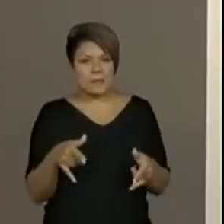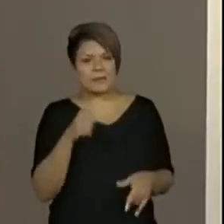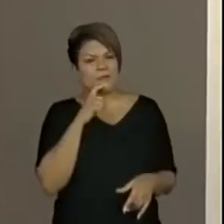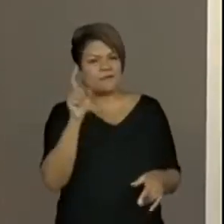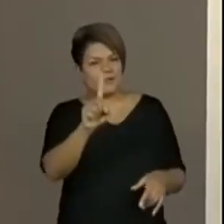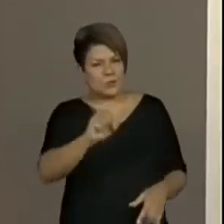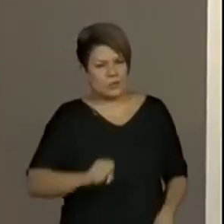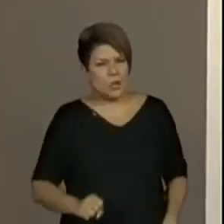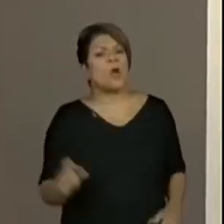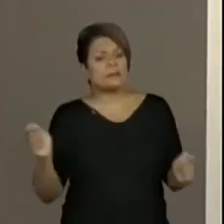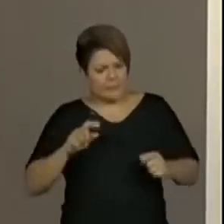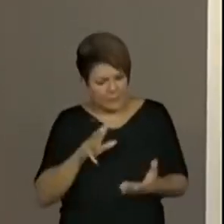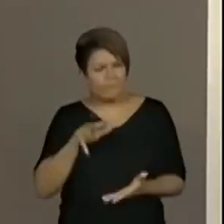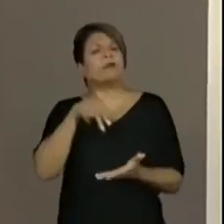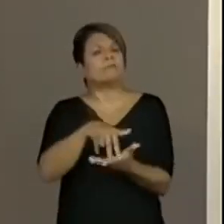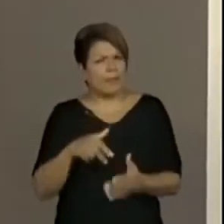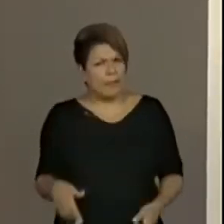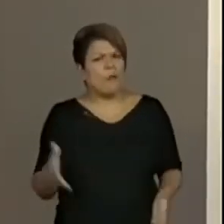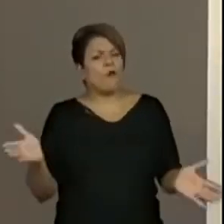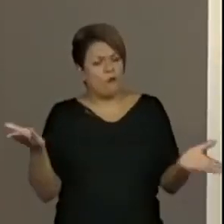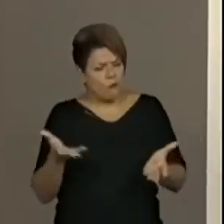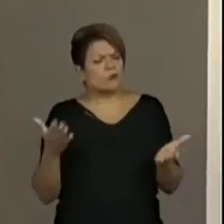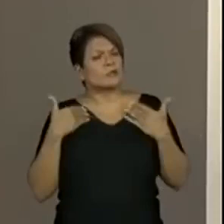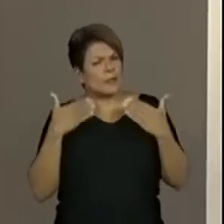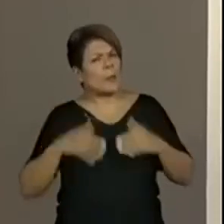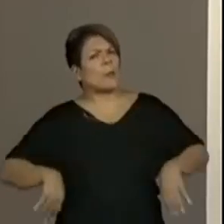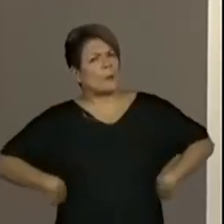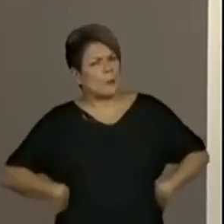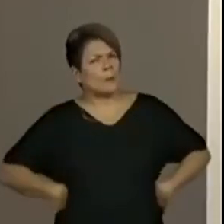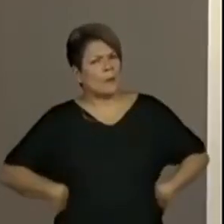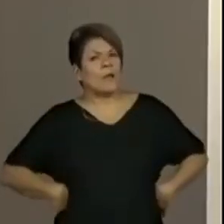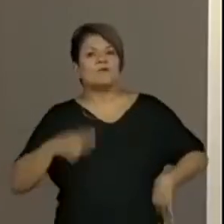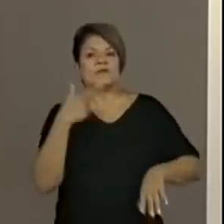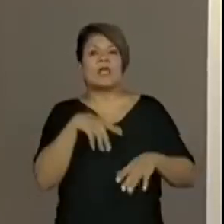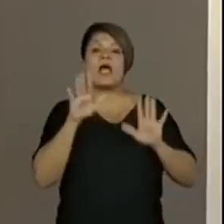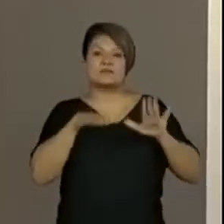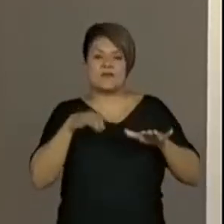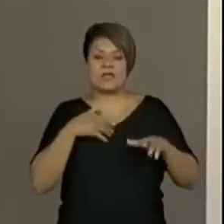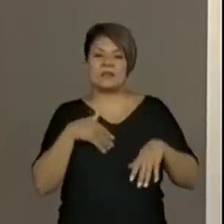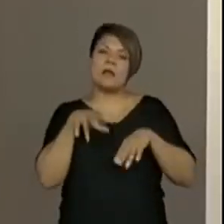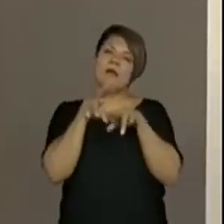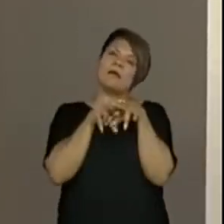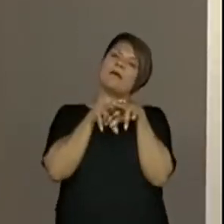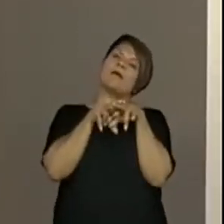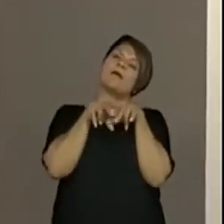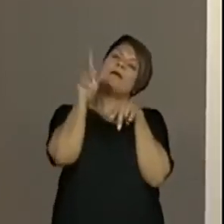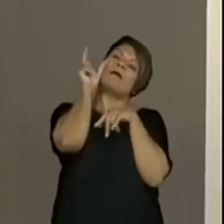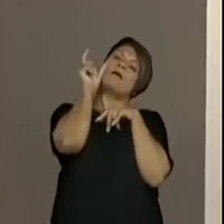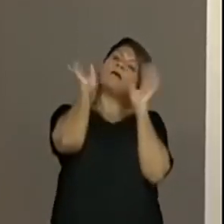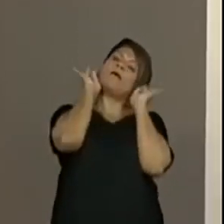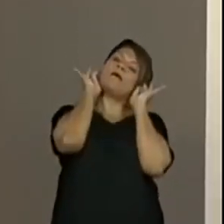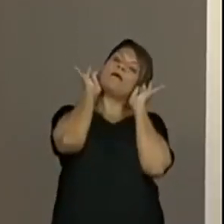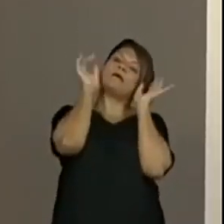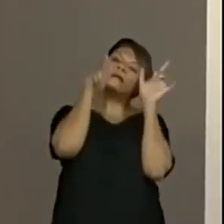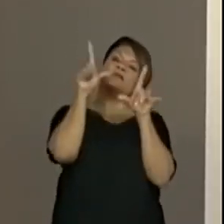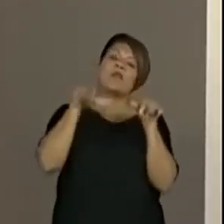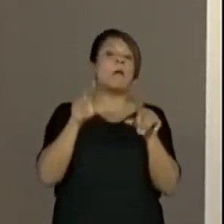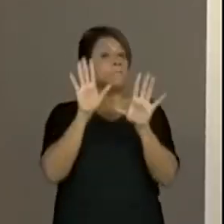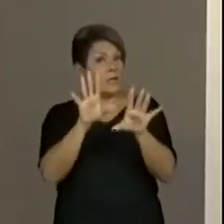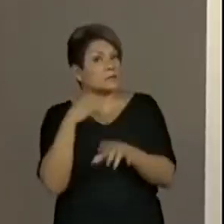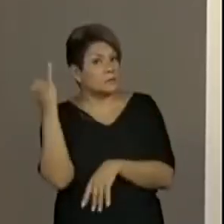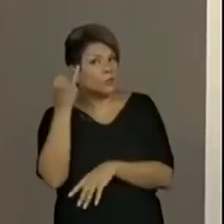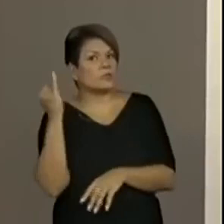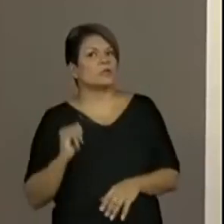friozinho, dá para levantar, né? Eu sei que muitos acompanham a aula deitadinho aí na TV, não tem problema. Mas é sempre